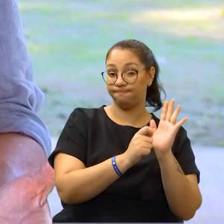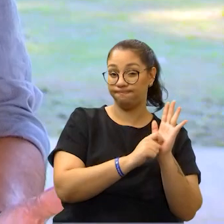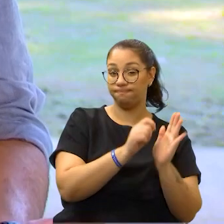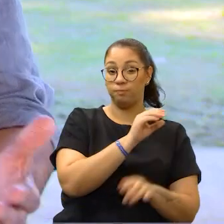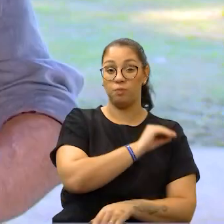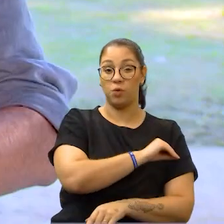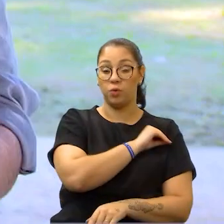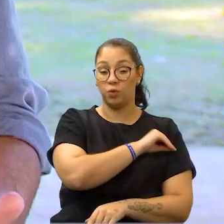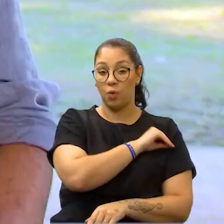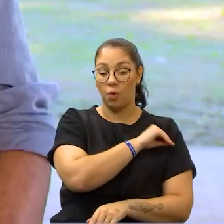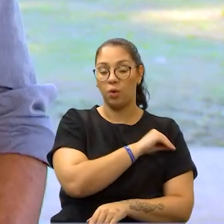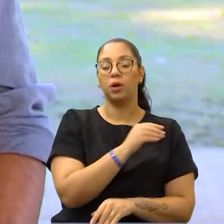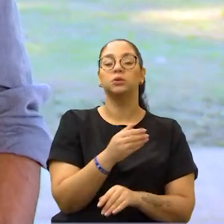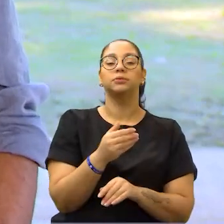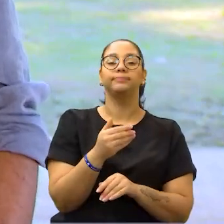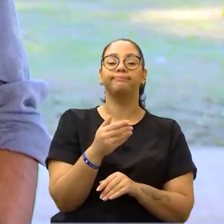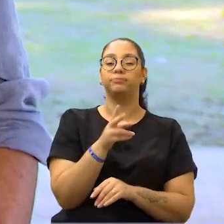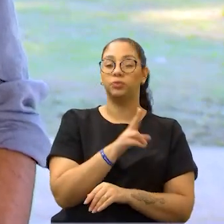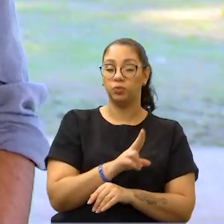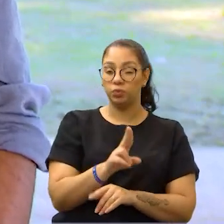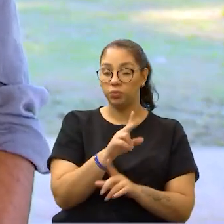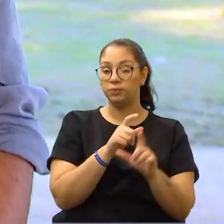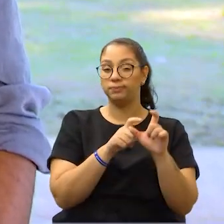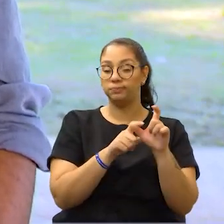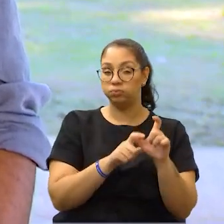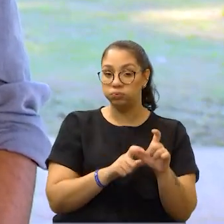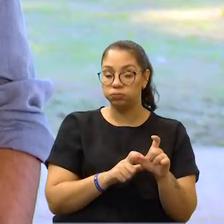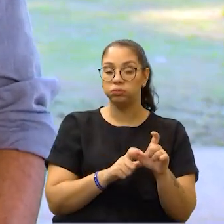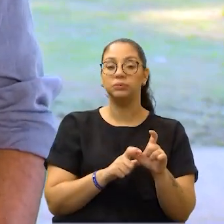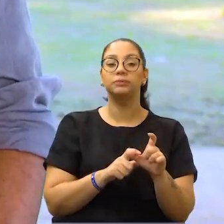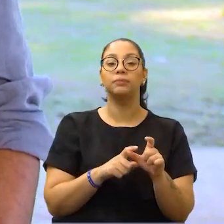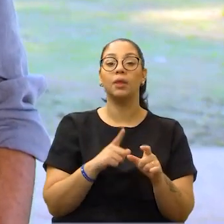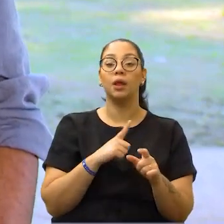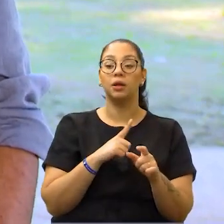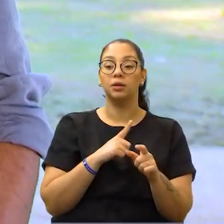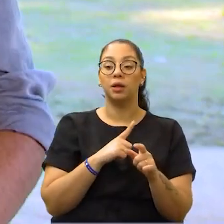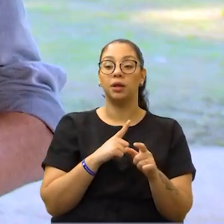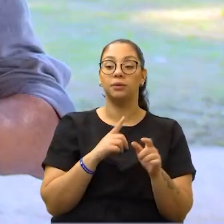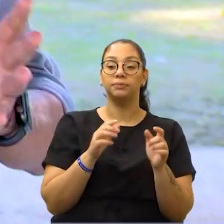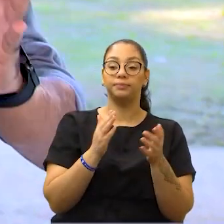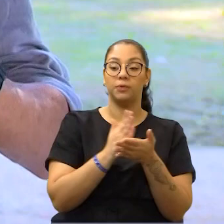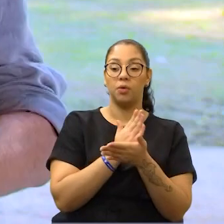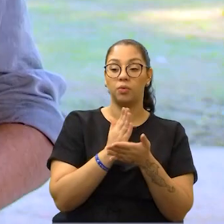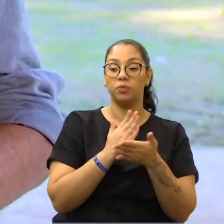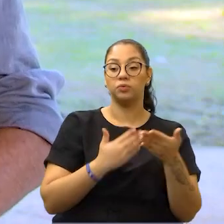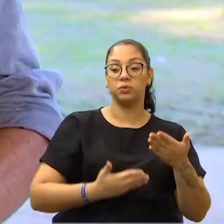de álcool e outras drogas, né? E a gente tem divididos em alguns serviços, né?